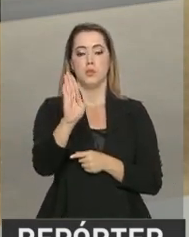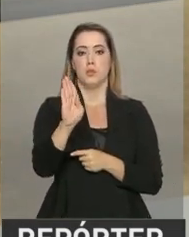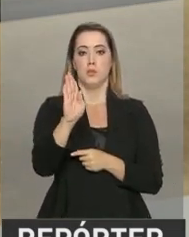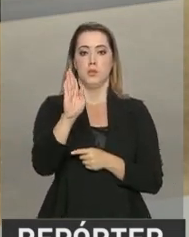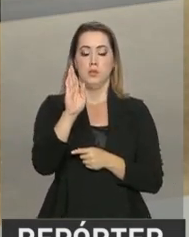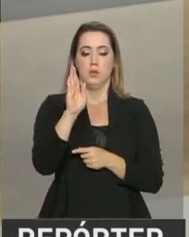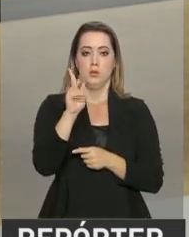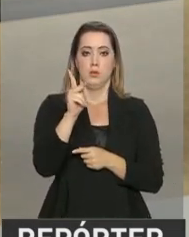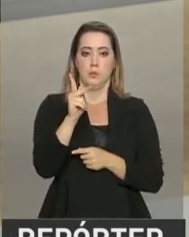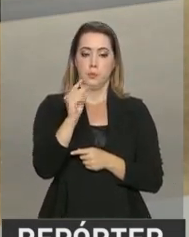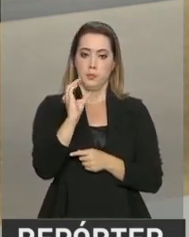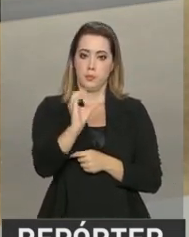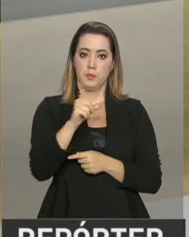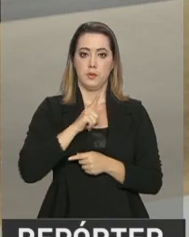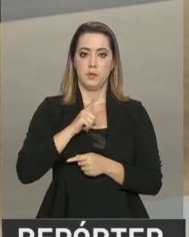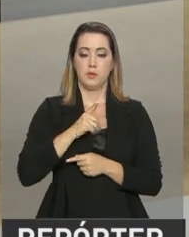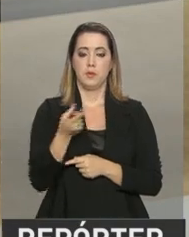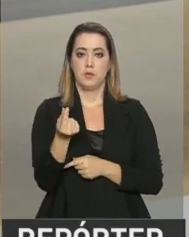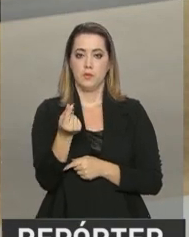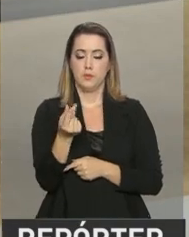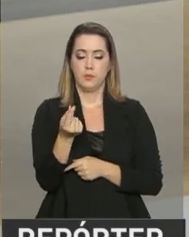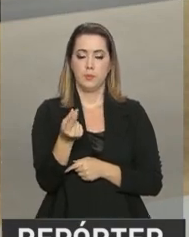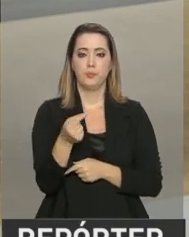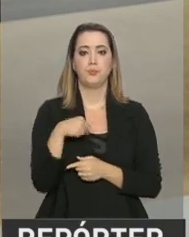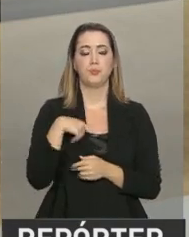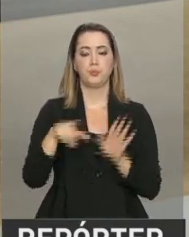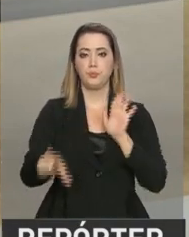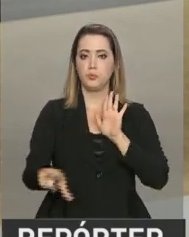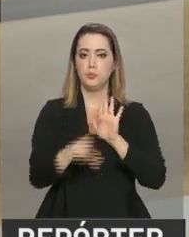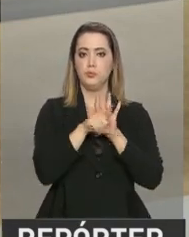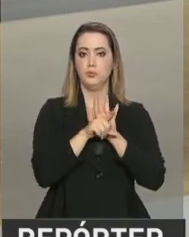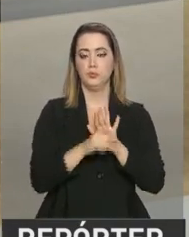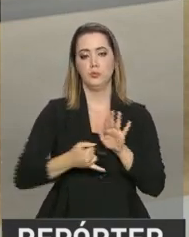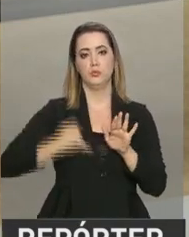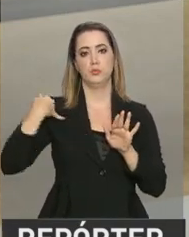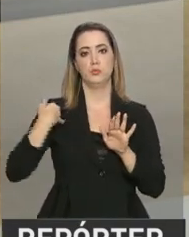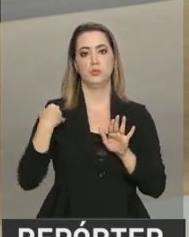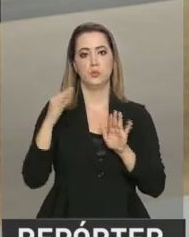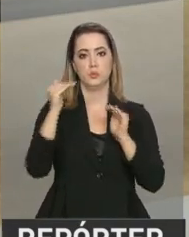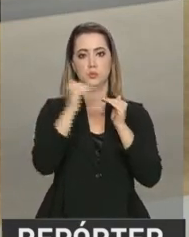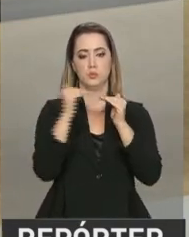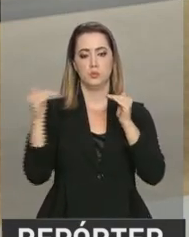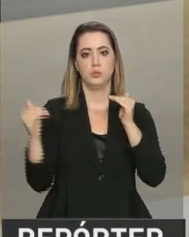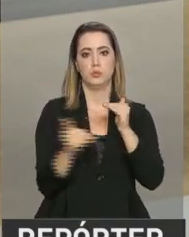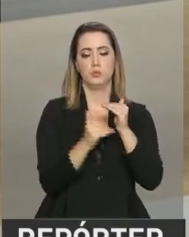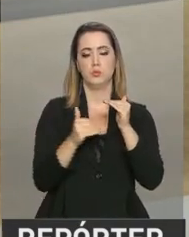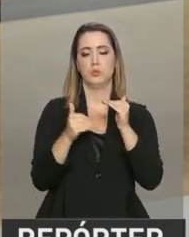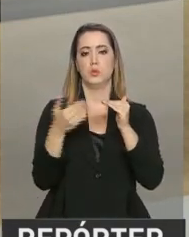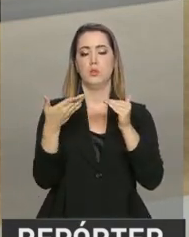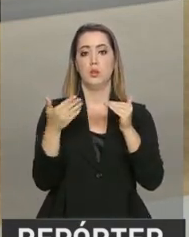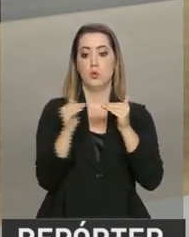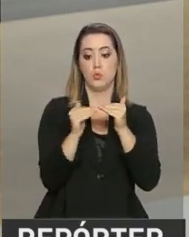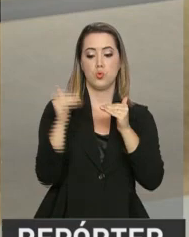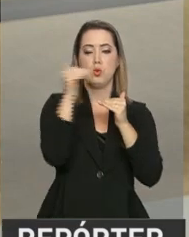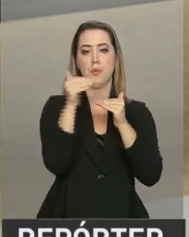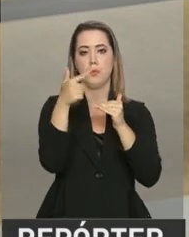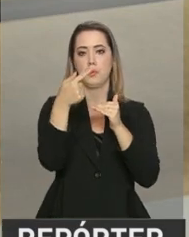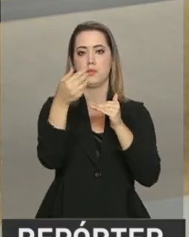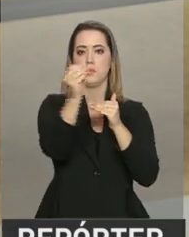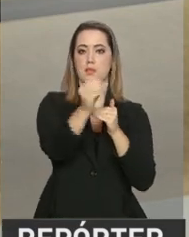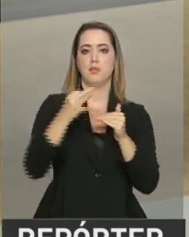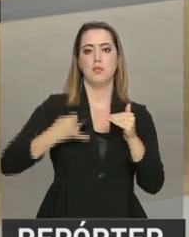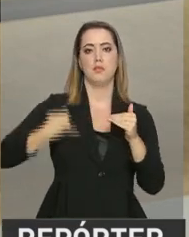definido em Lei e a idade mínima para solicitar o benefício passará de 65 para 70 anos com uma